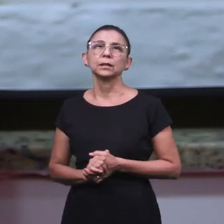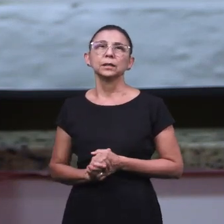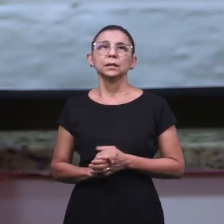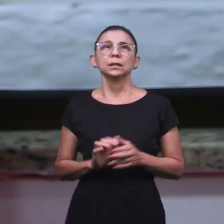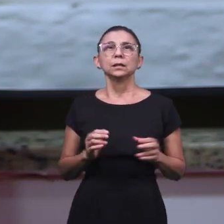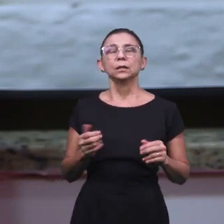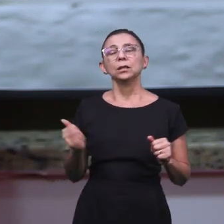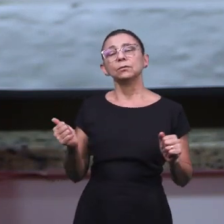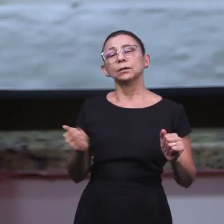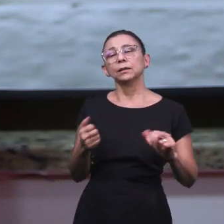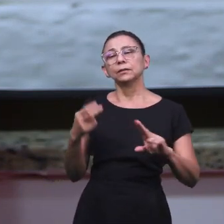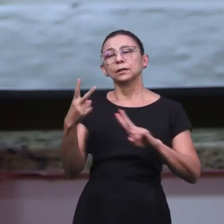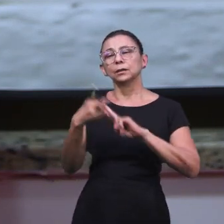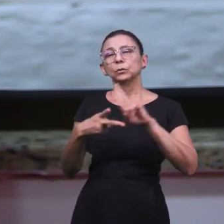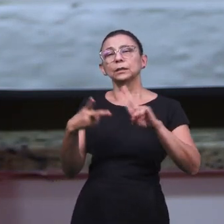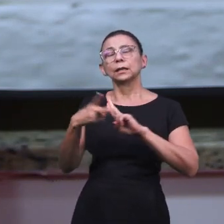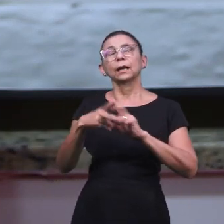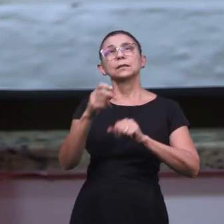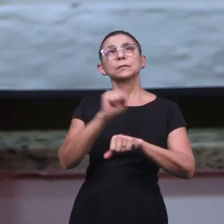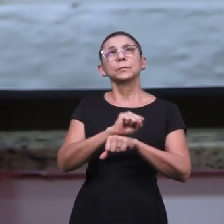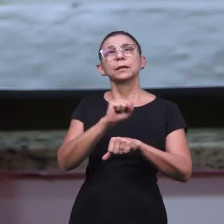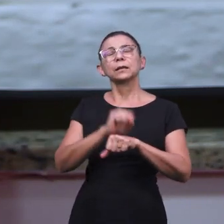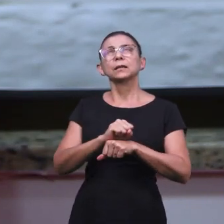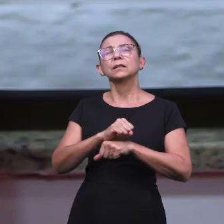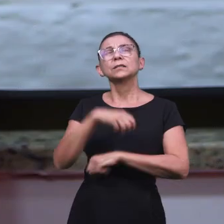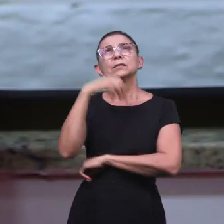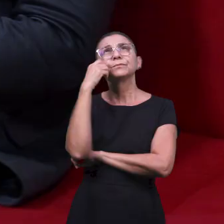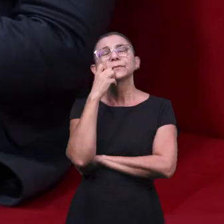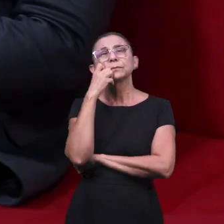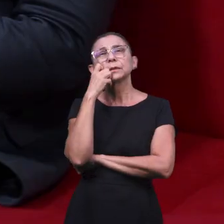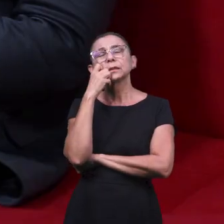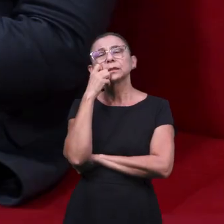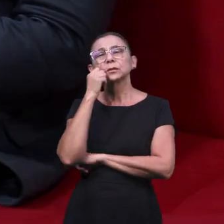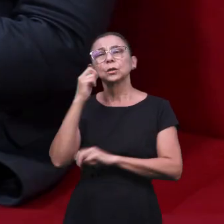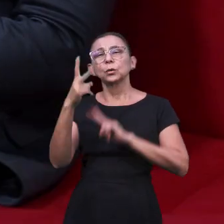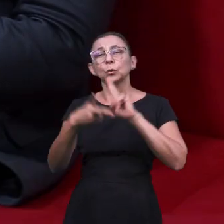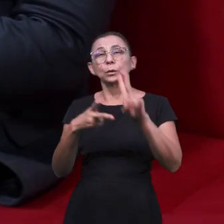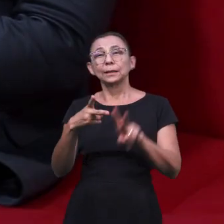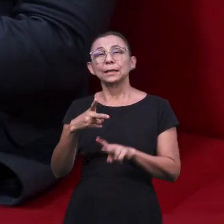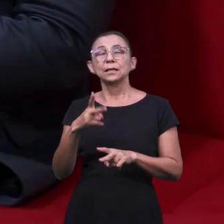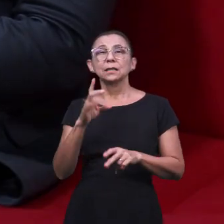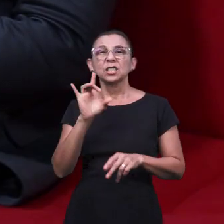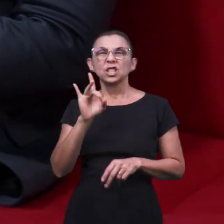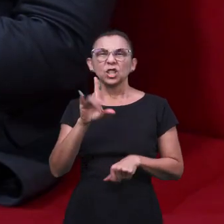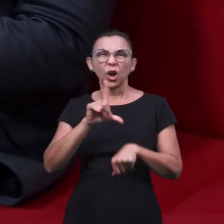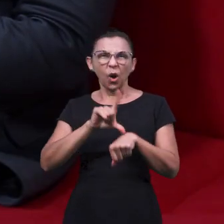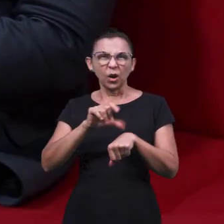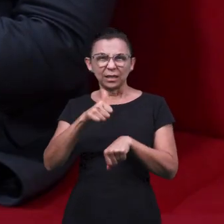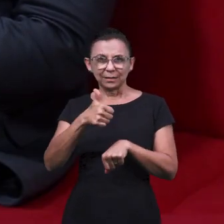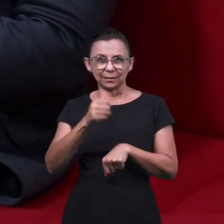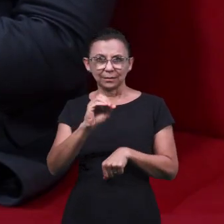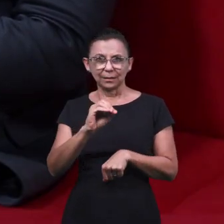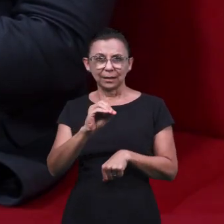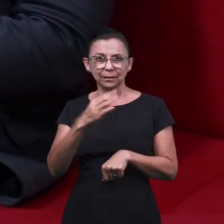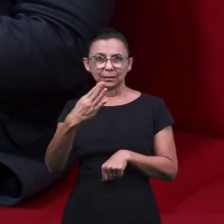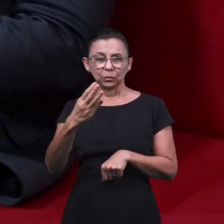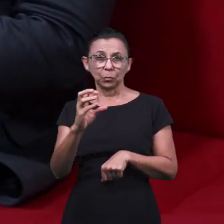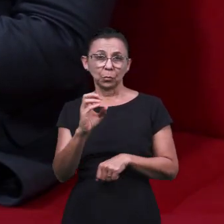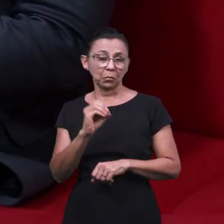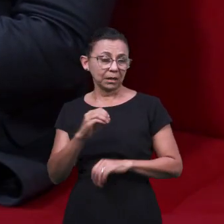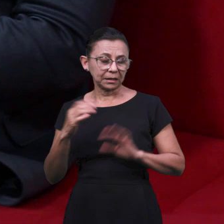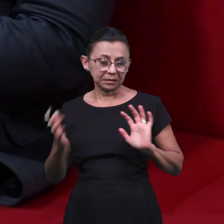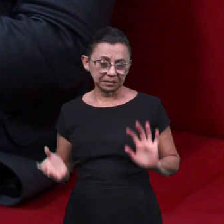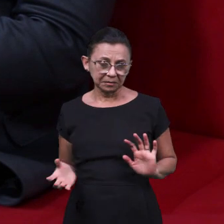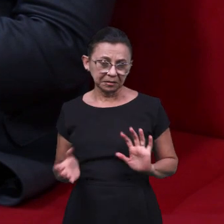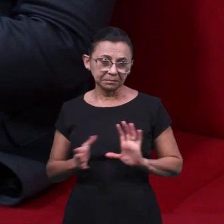sentada lá lendo um livro, porque o trem só saía às 10h40 da noite. Eu admiro isso até, porque eu não sei nem como meus